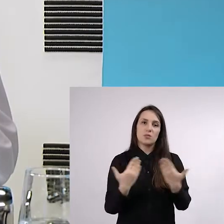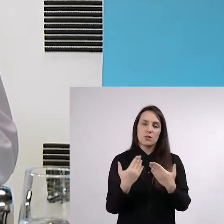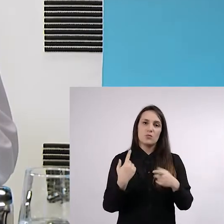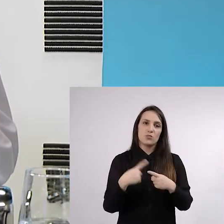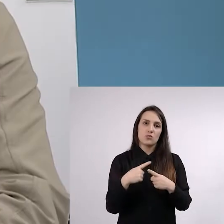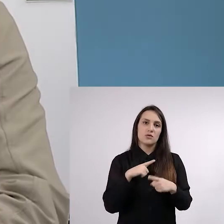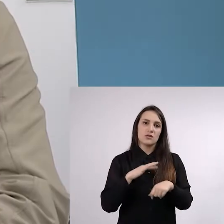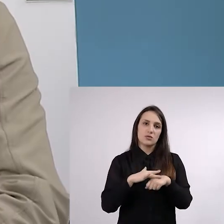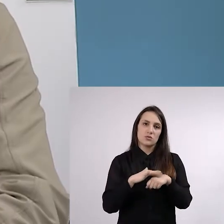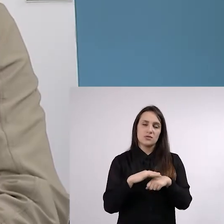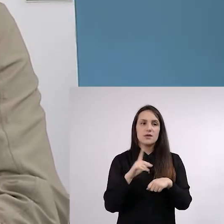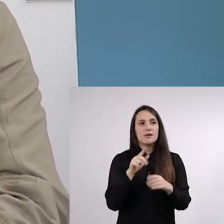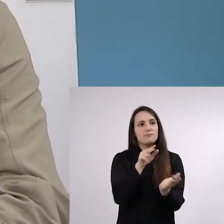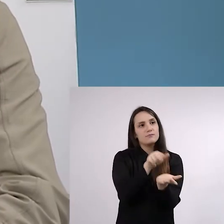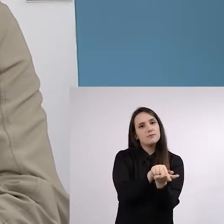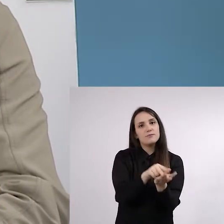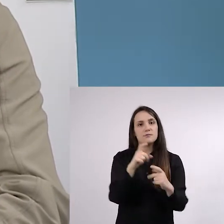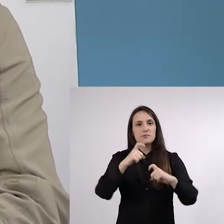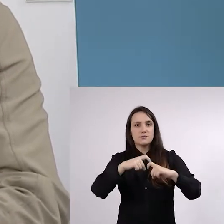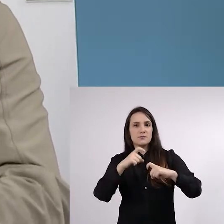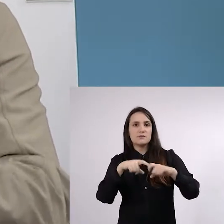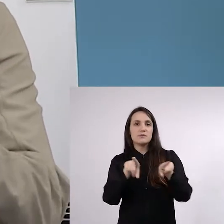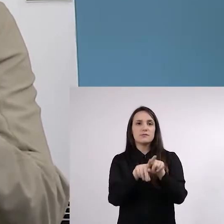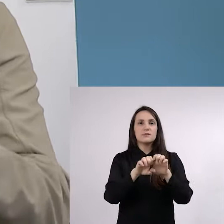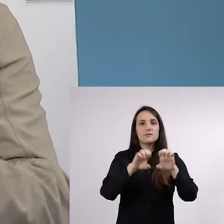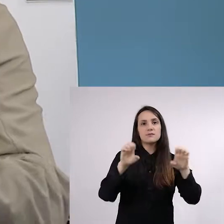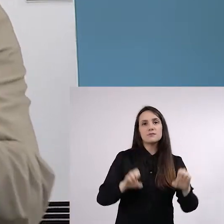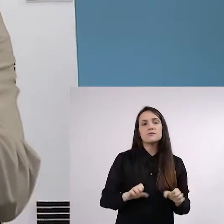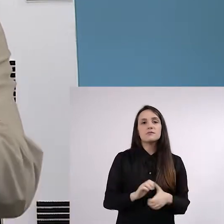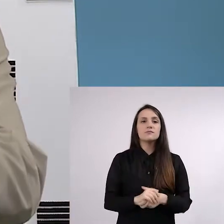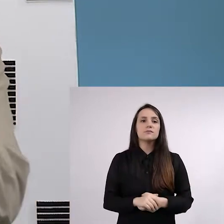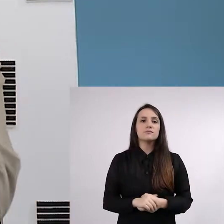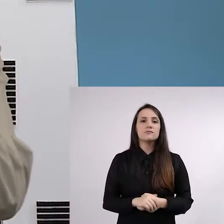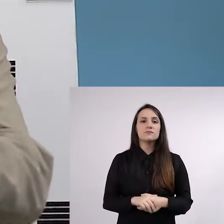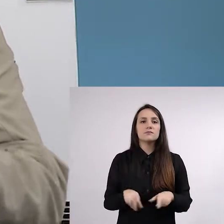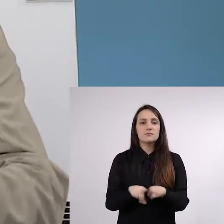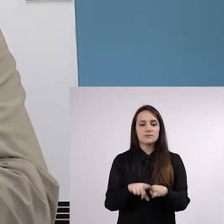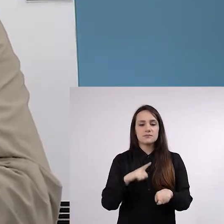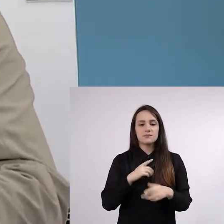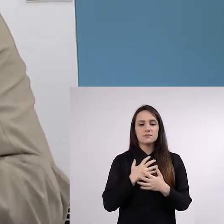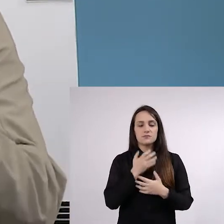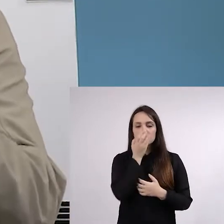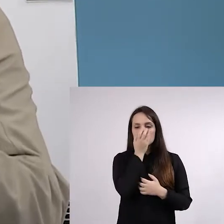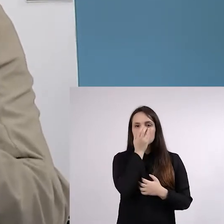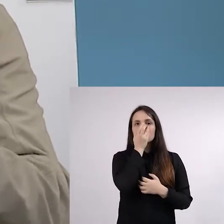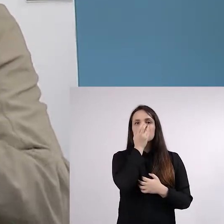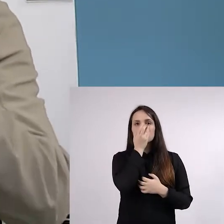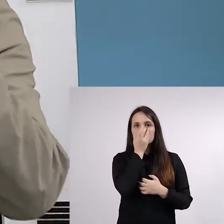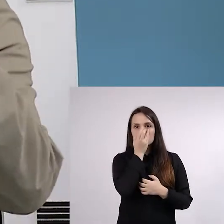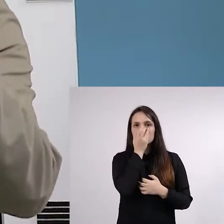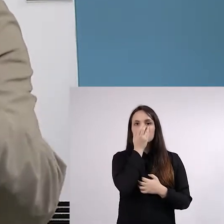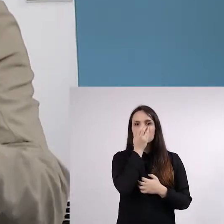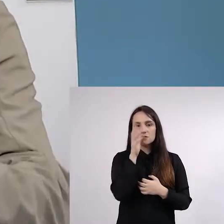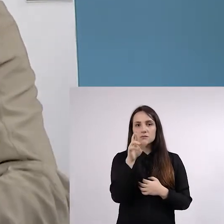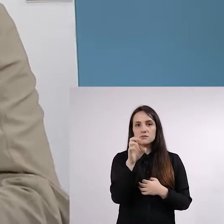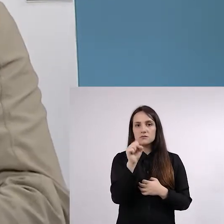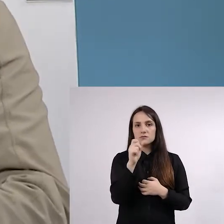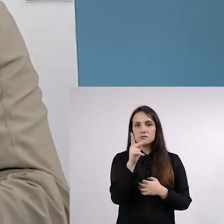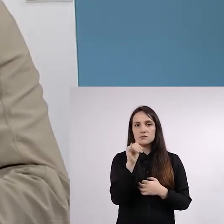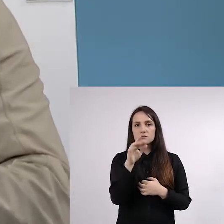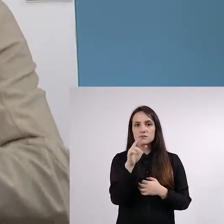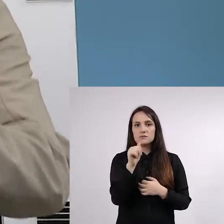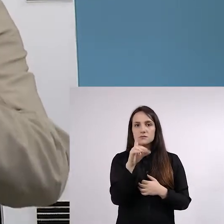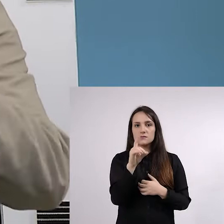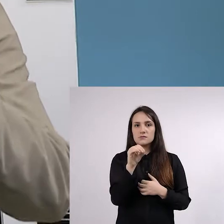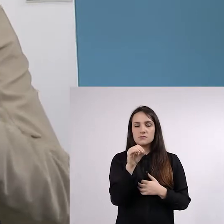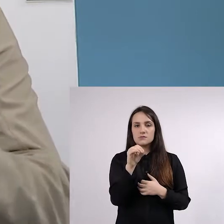do ponto de vista de internações, médicos, estrutura, falou-se muito em respiradores, mas esse é um pedacinho da história, né?